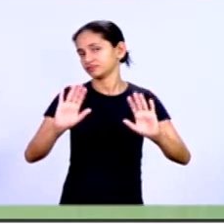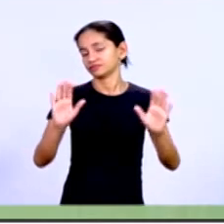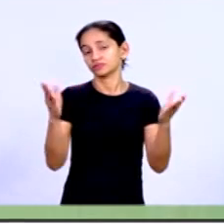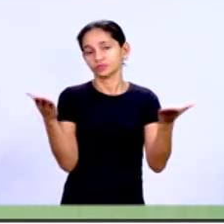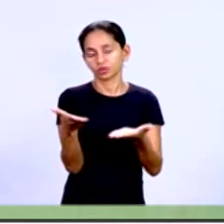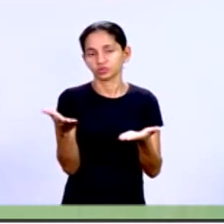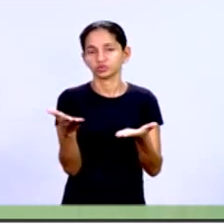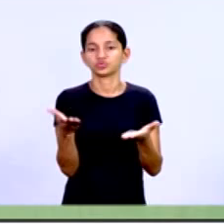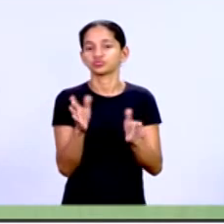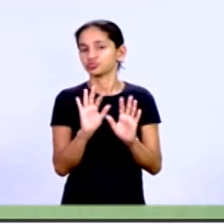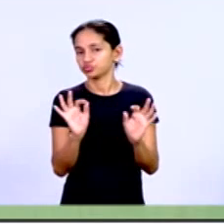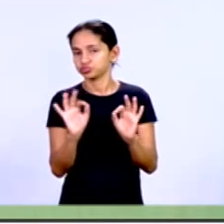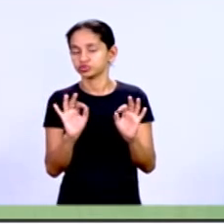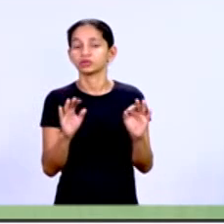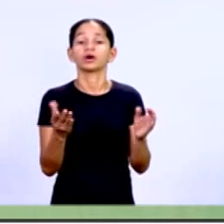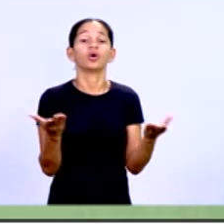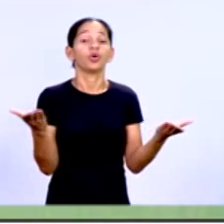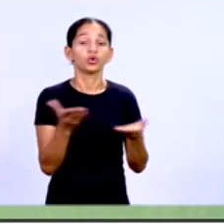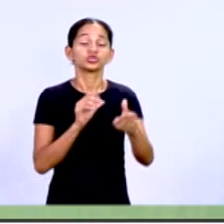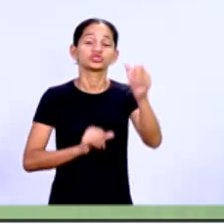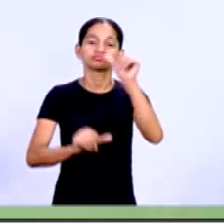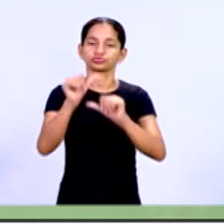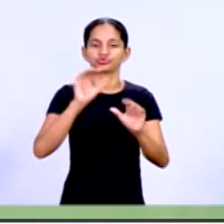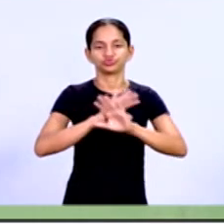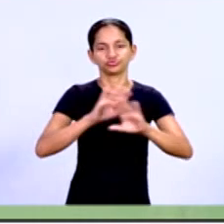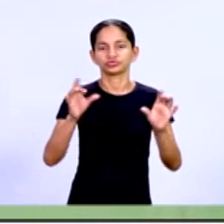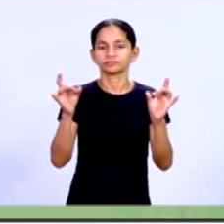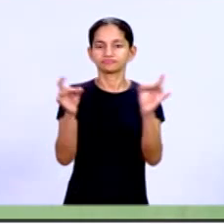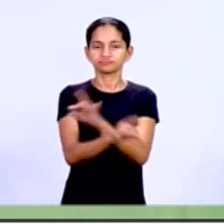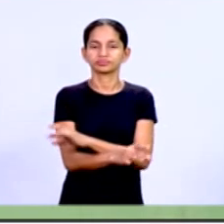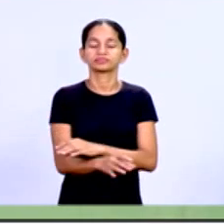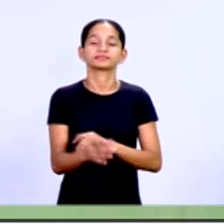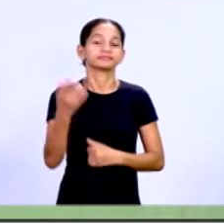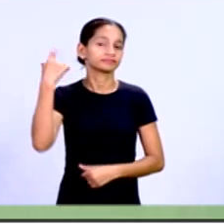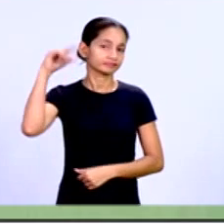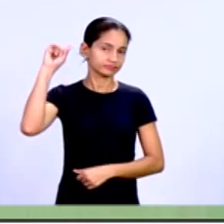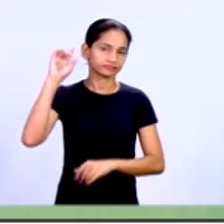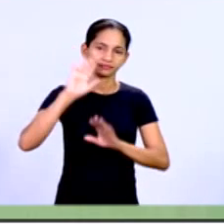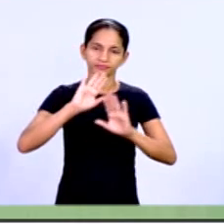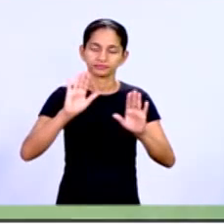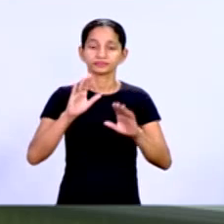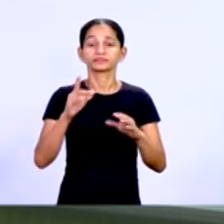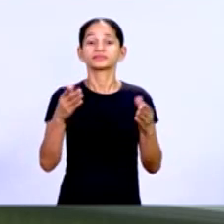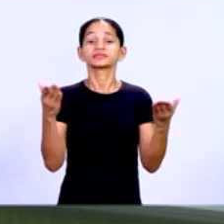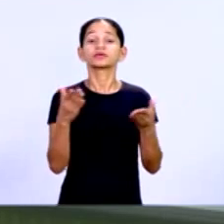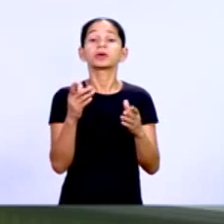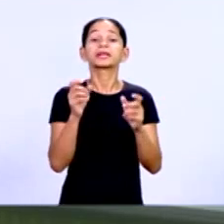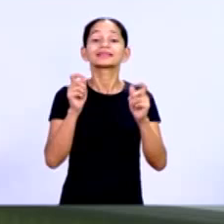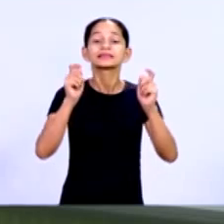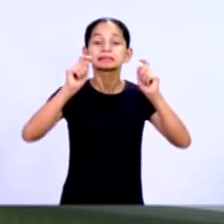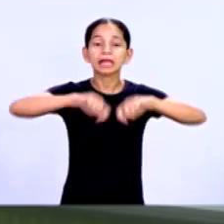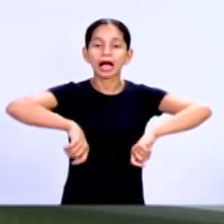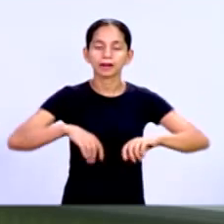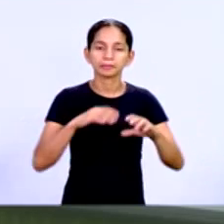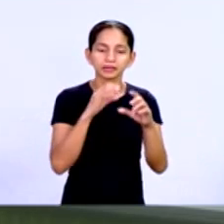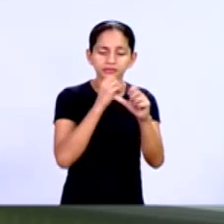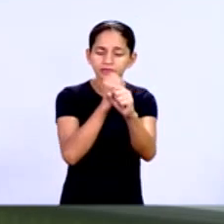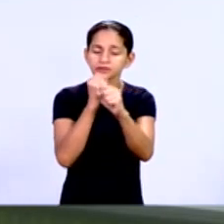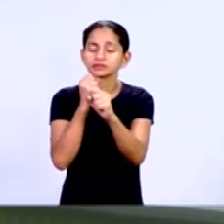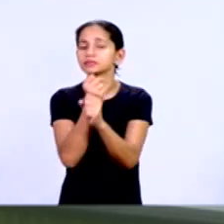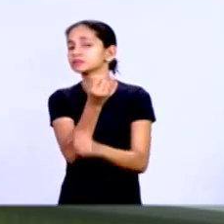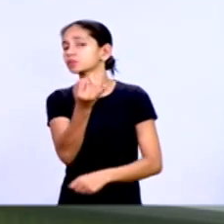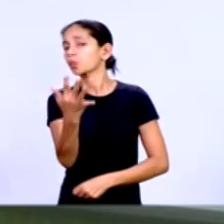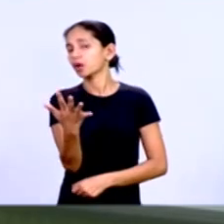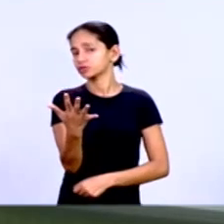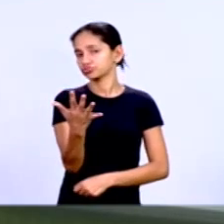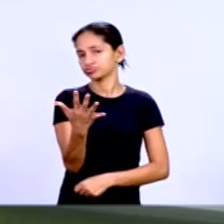comum, algo que possa ser mensurado, que possa medir o valor de um bem ou de um